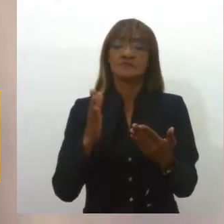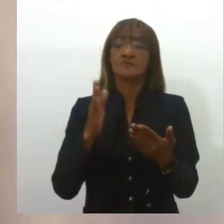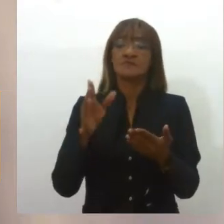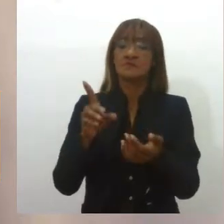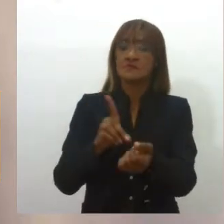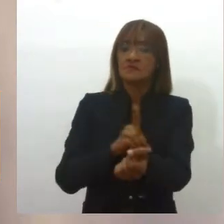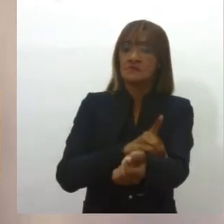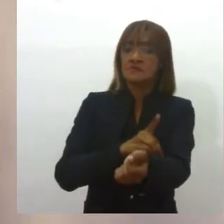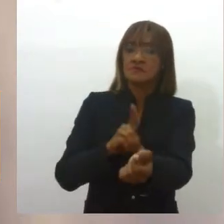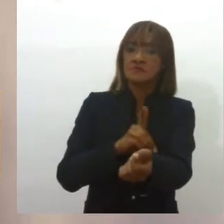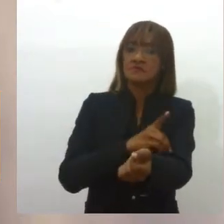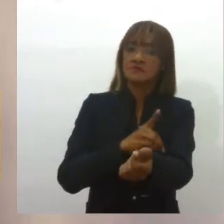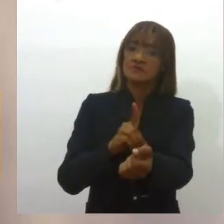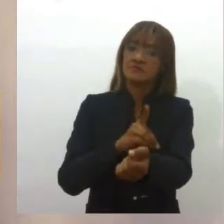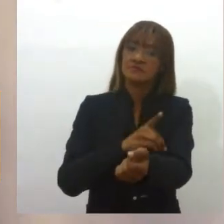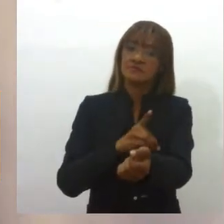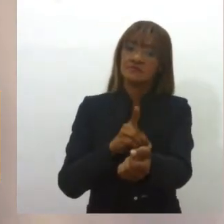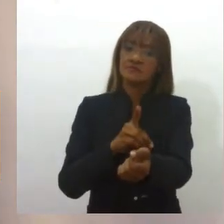várias